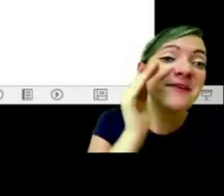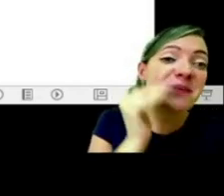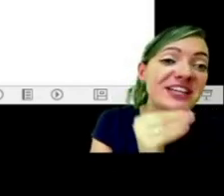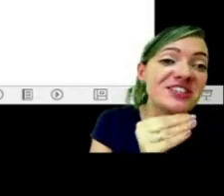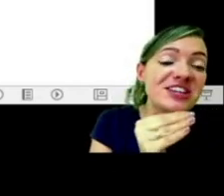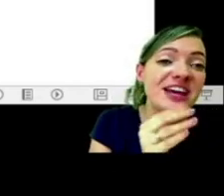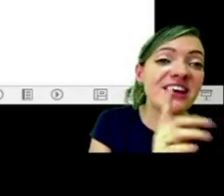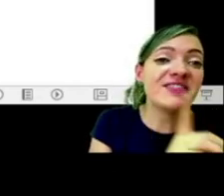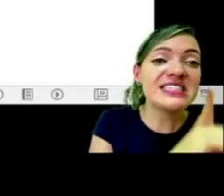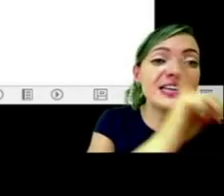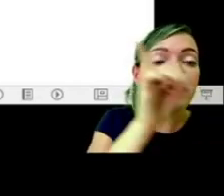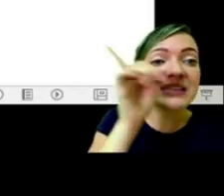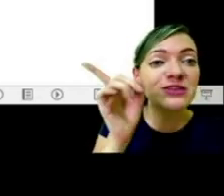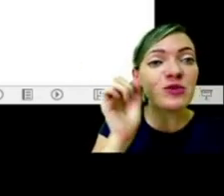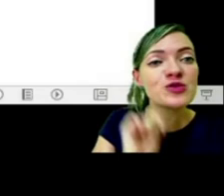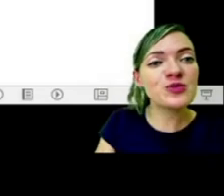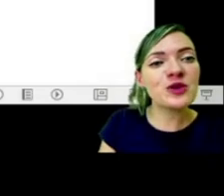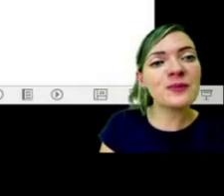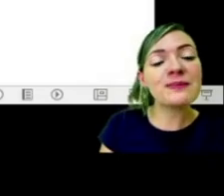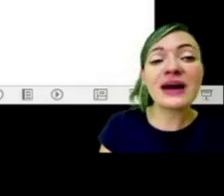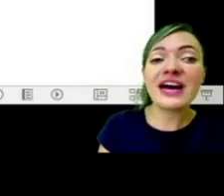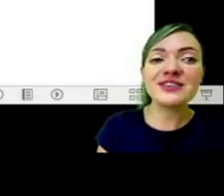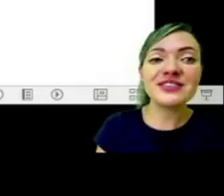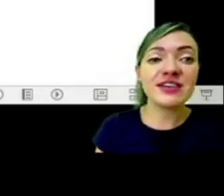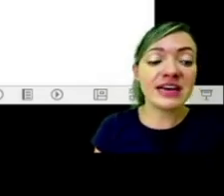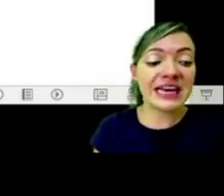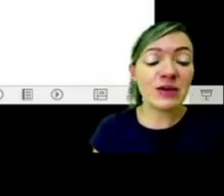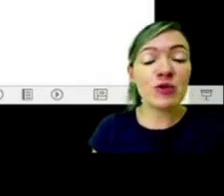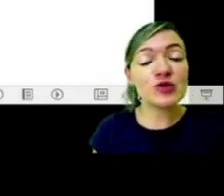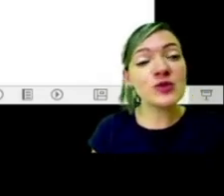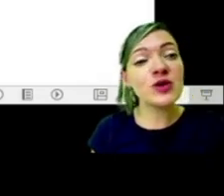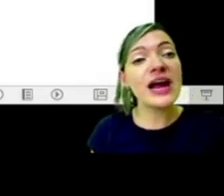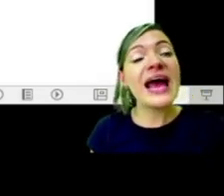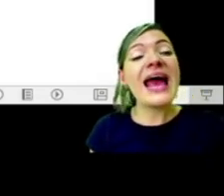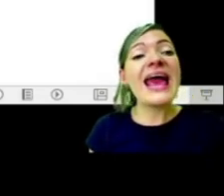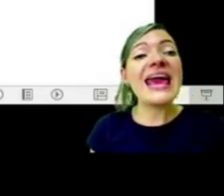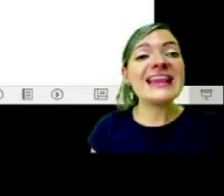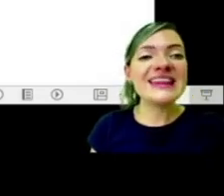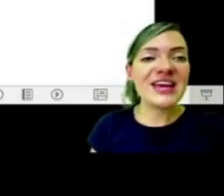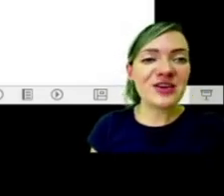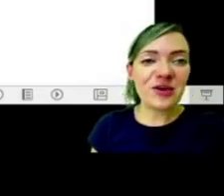a serpente vai se alimentar do consumidor primário, então ela é um consumidor